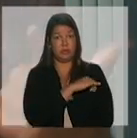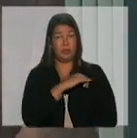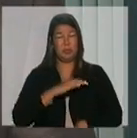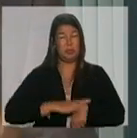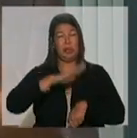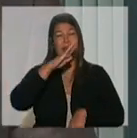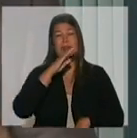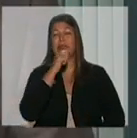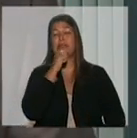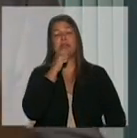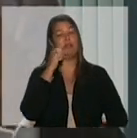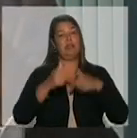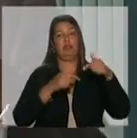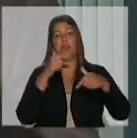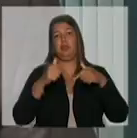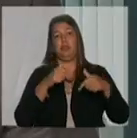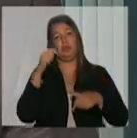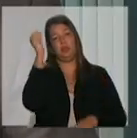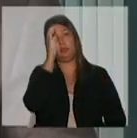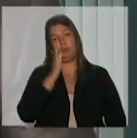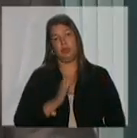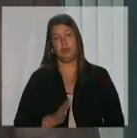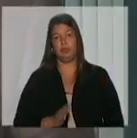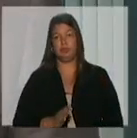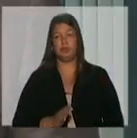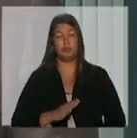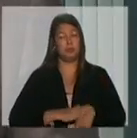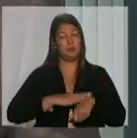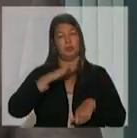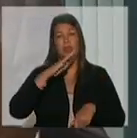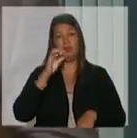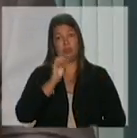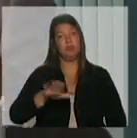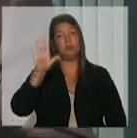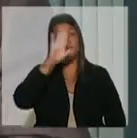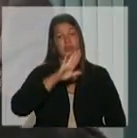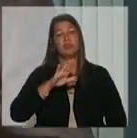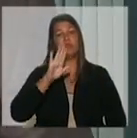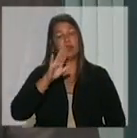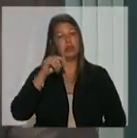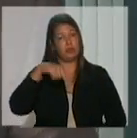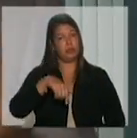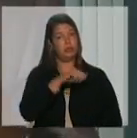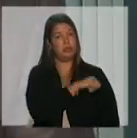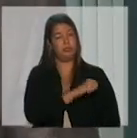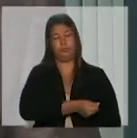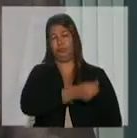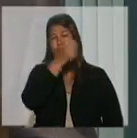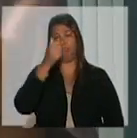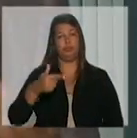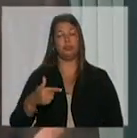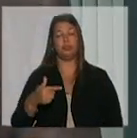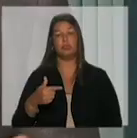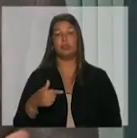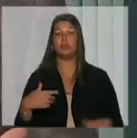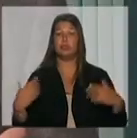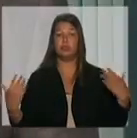é um dos maiores polos de desempregados do país. O desemprego é alto no país inteiro, mas no Rio de Janeiro é muito